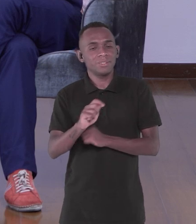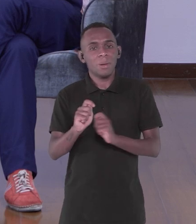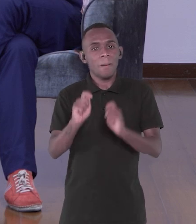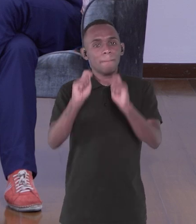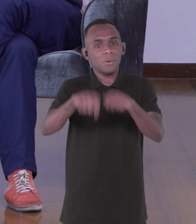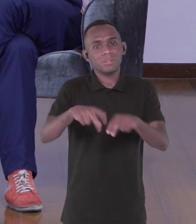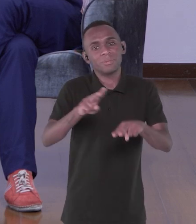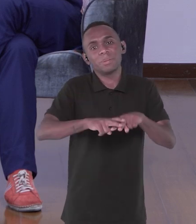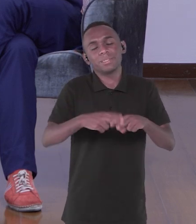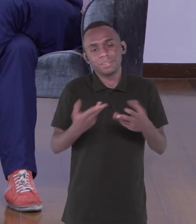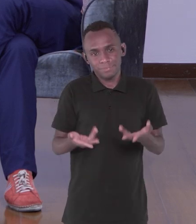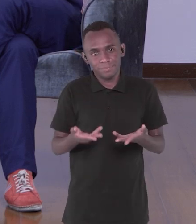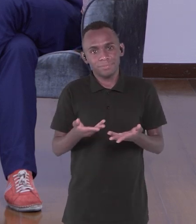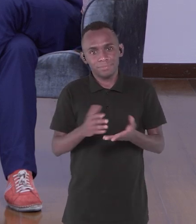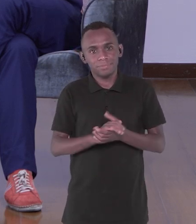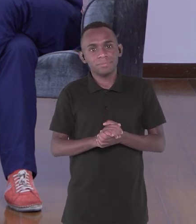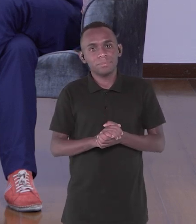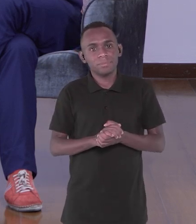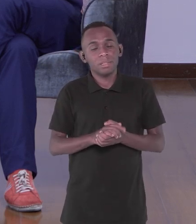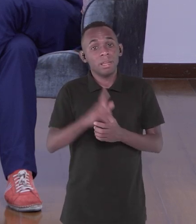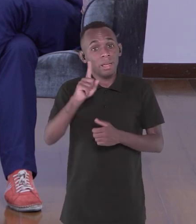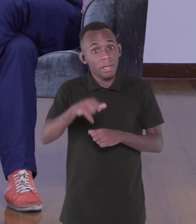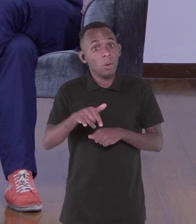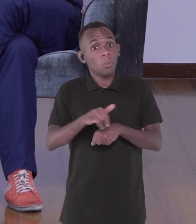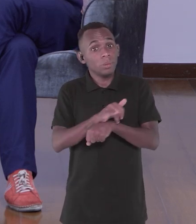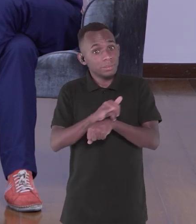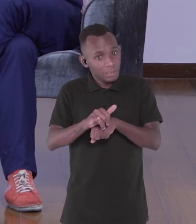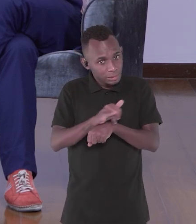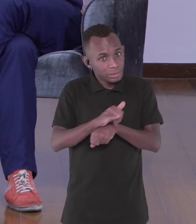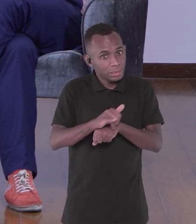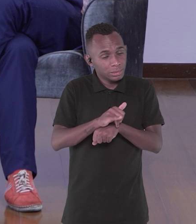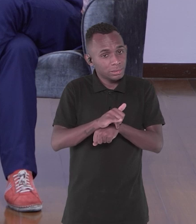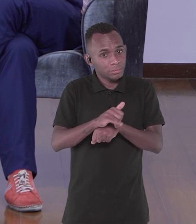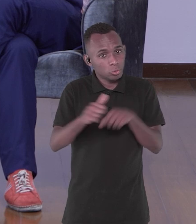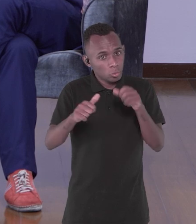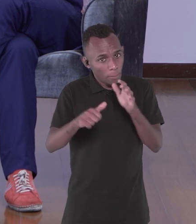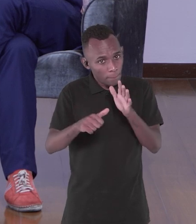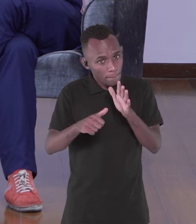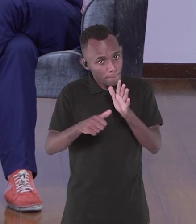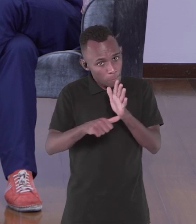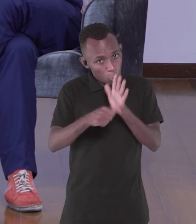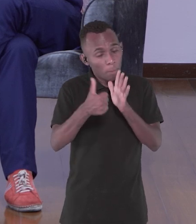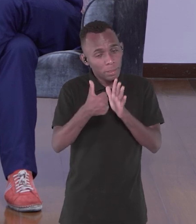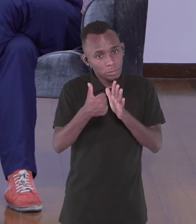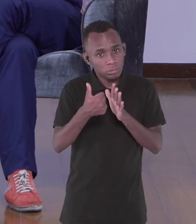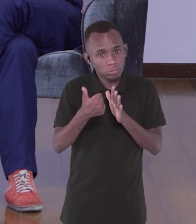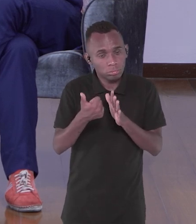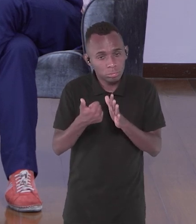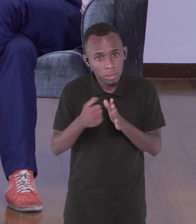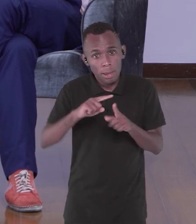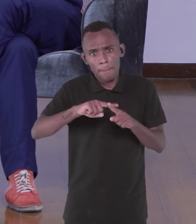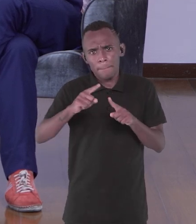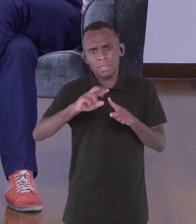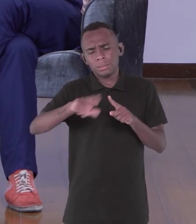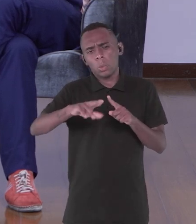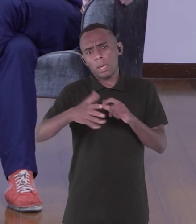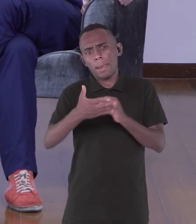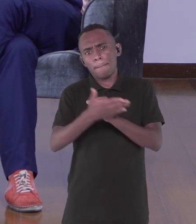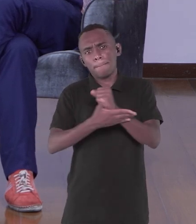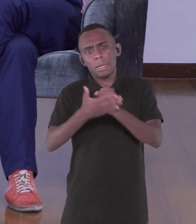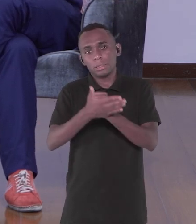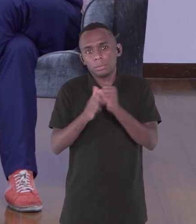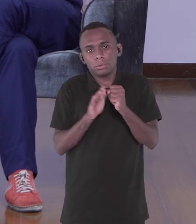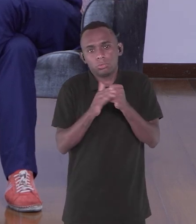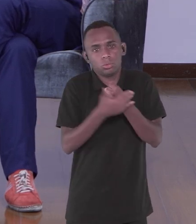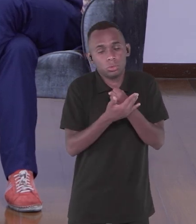intervenção. Então, esse é uma dos argumentos, um dos motivos. Mas isso não basta para a